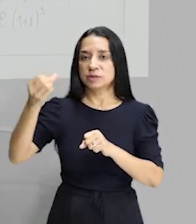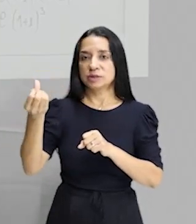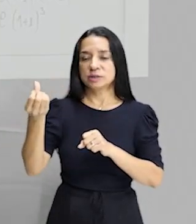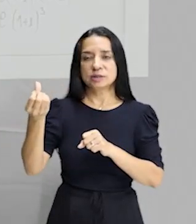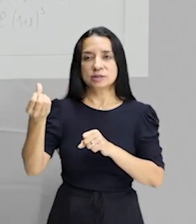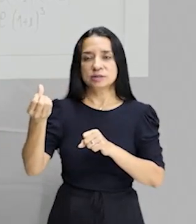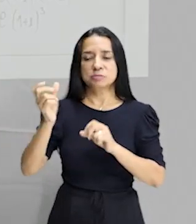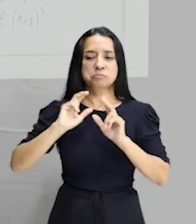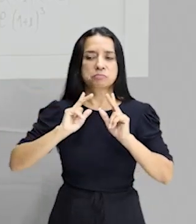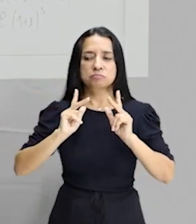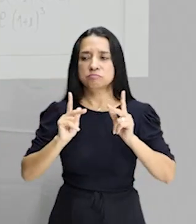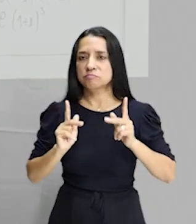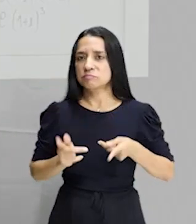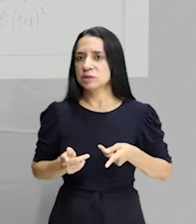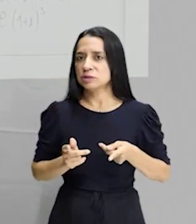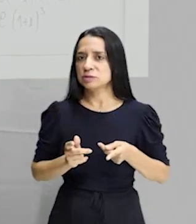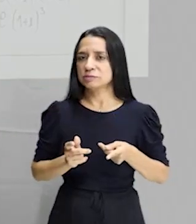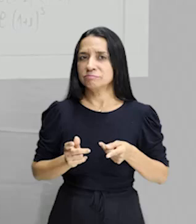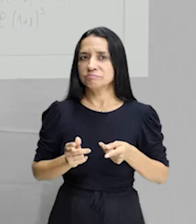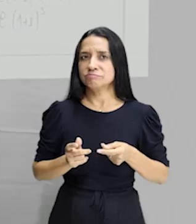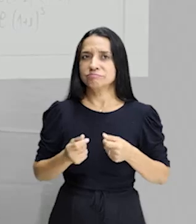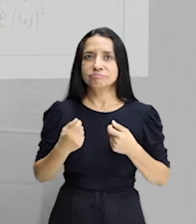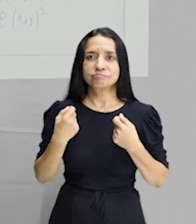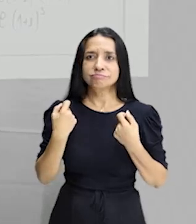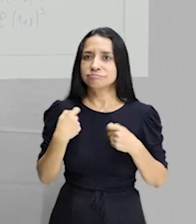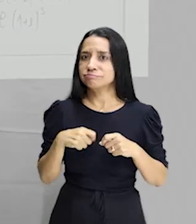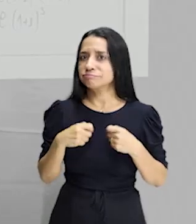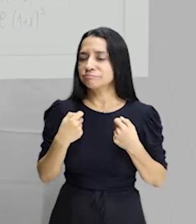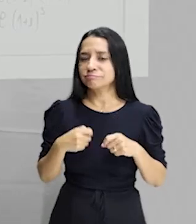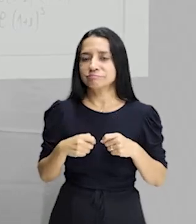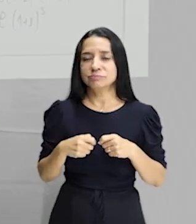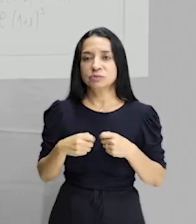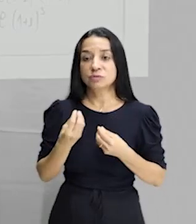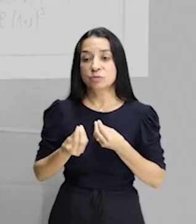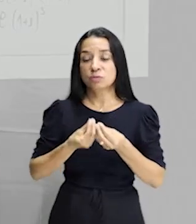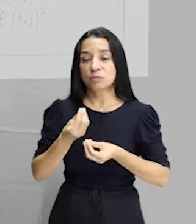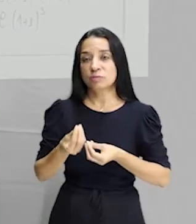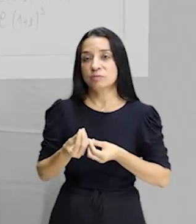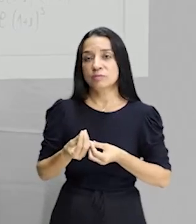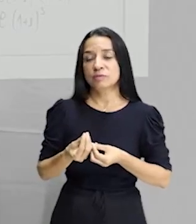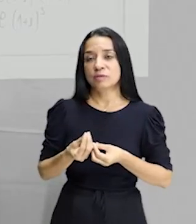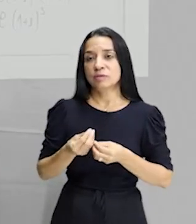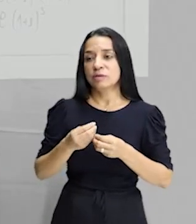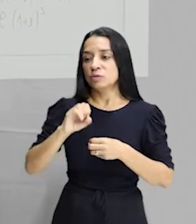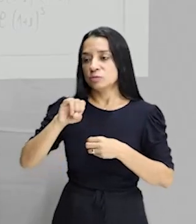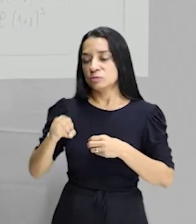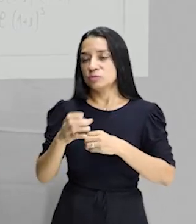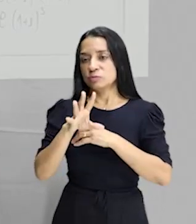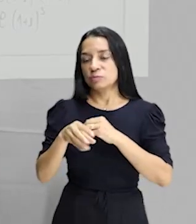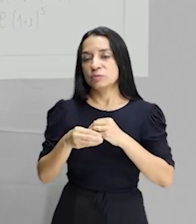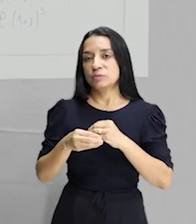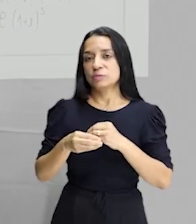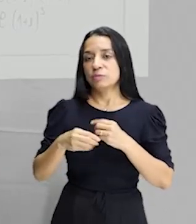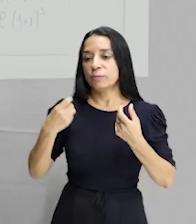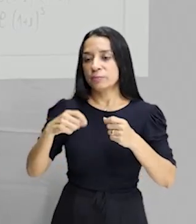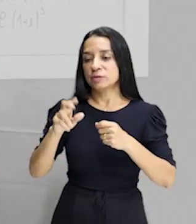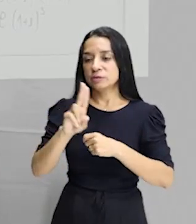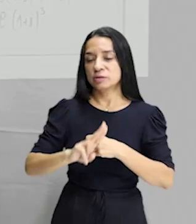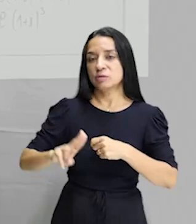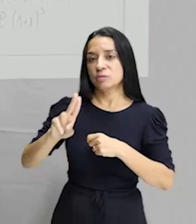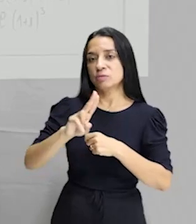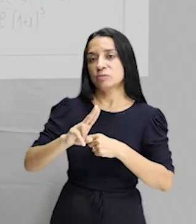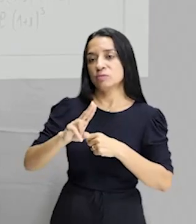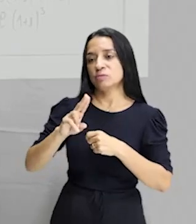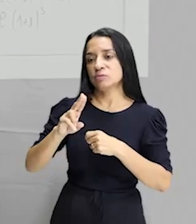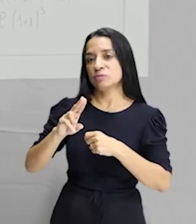é humanamente inviável de se fazer então na forma eu juro composto a gente precisa do uso da calculadora quanto